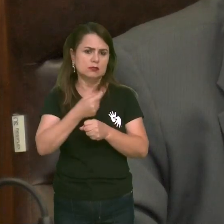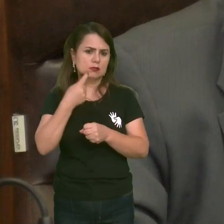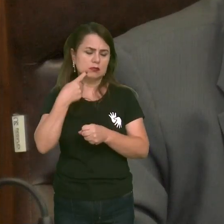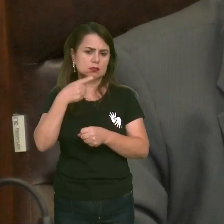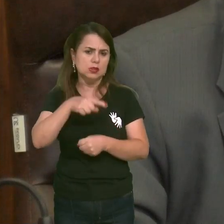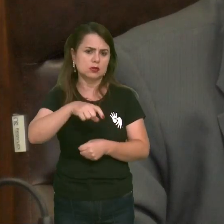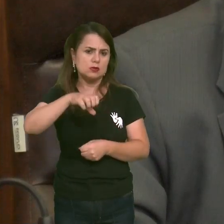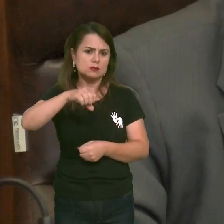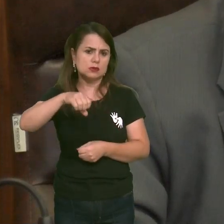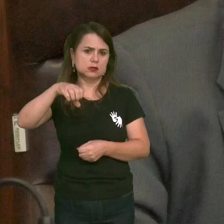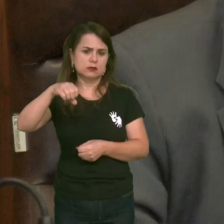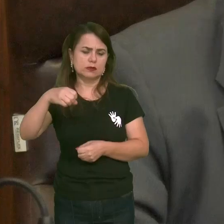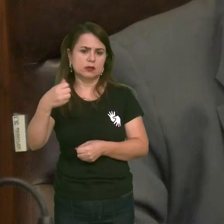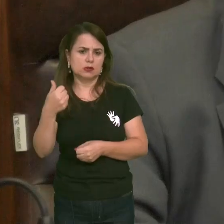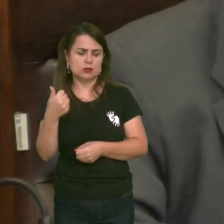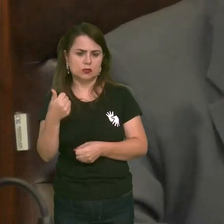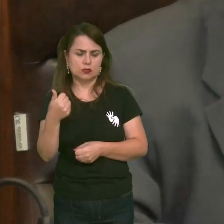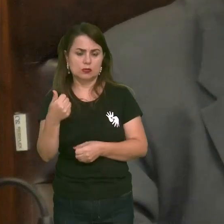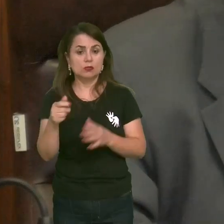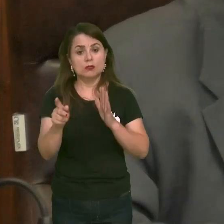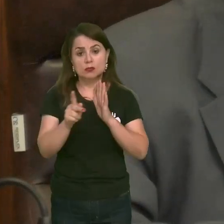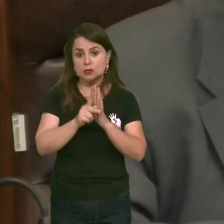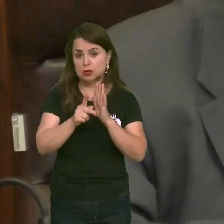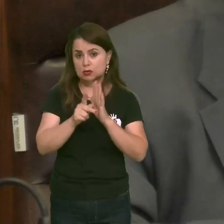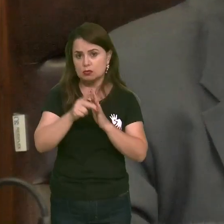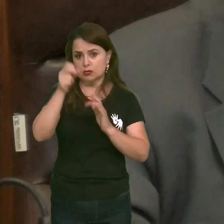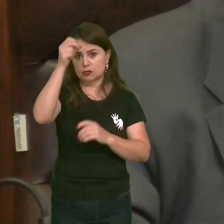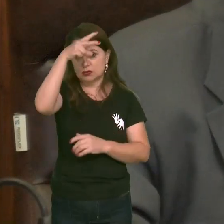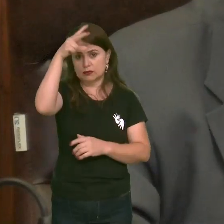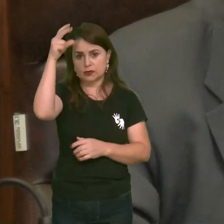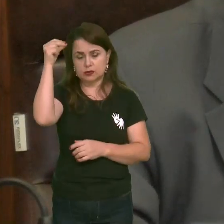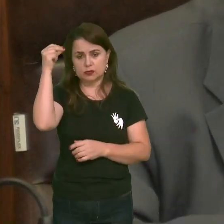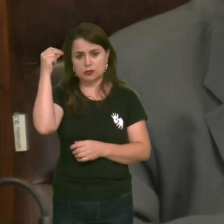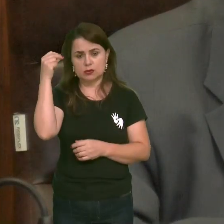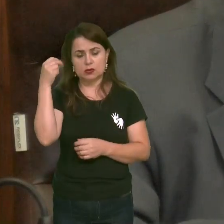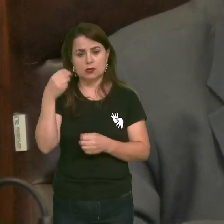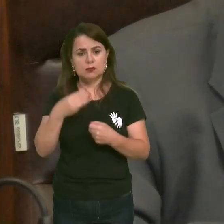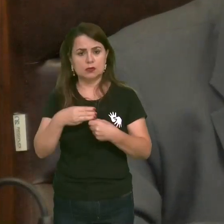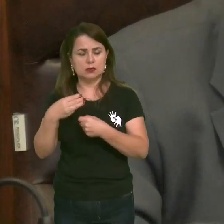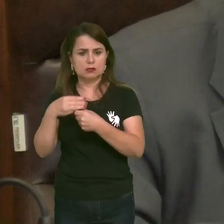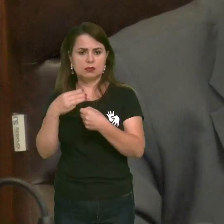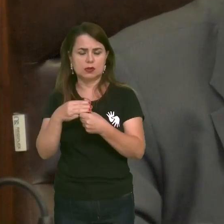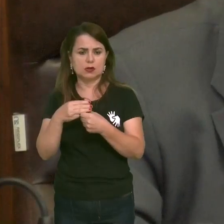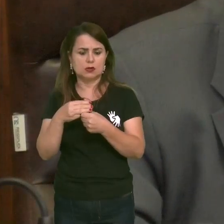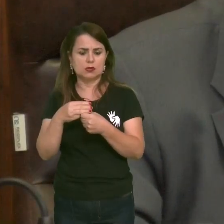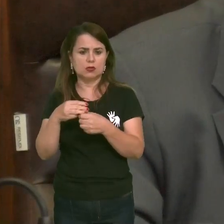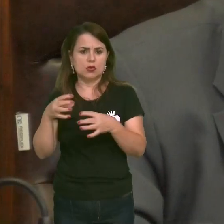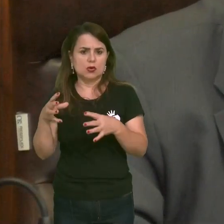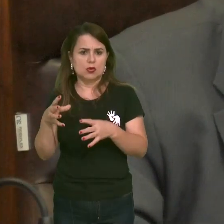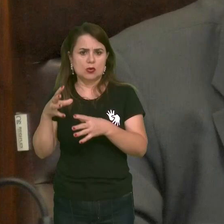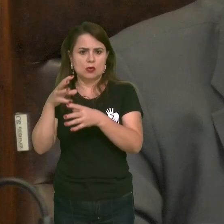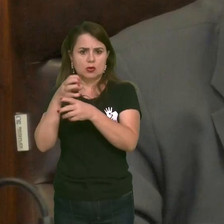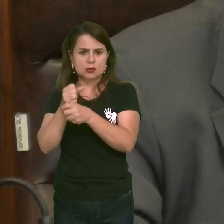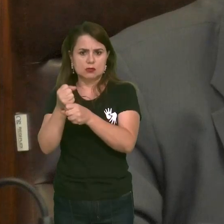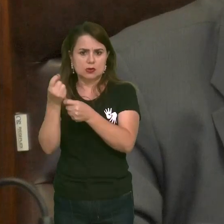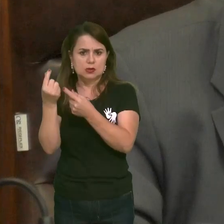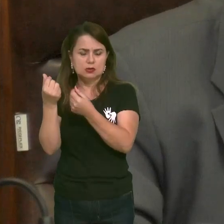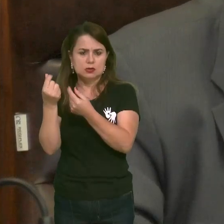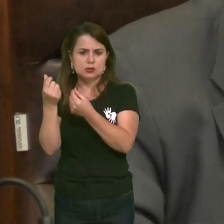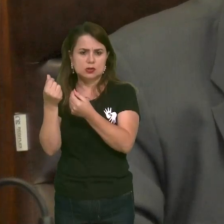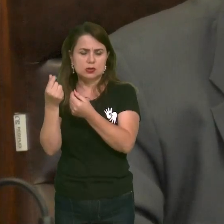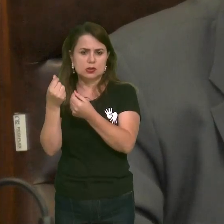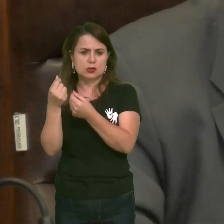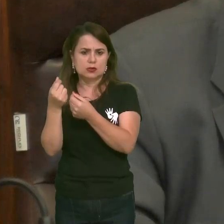112 de 2022 da prefeitura municipal o orçamento Geral do município de Marília para o exercício financeiro